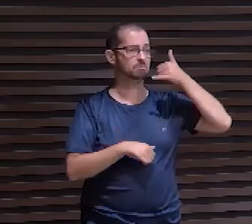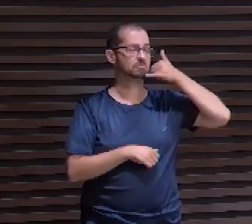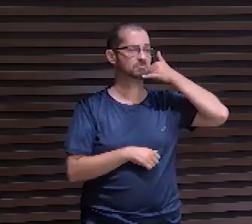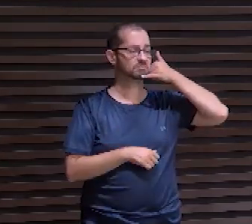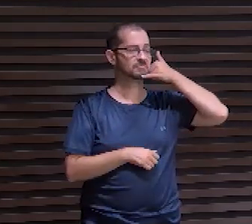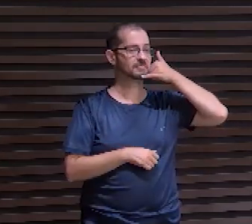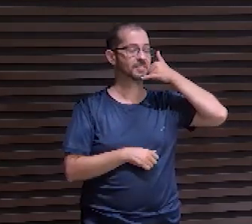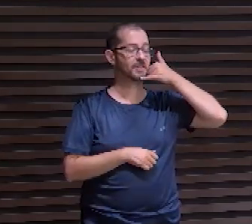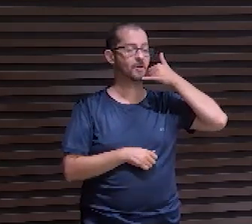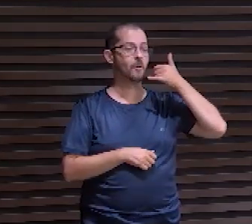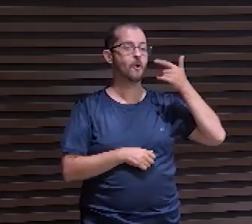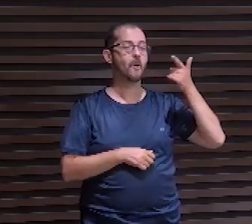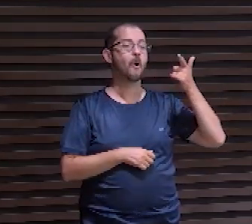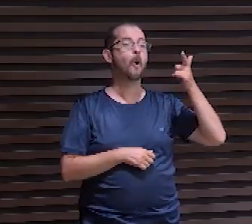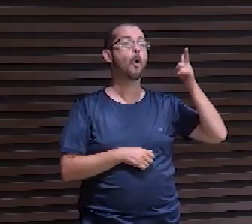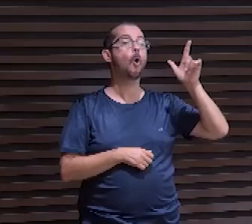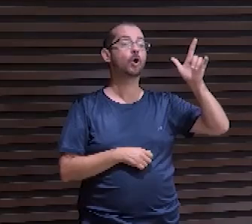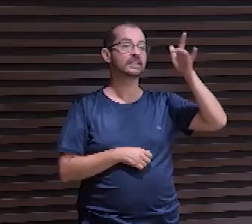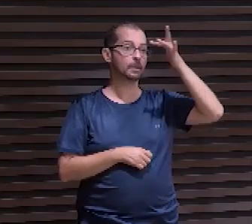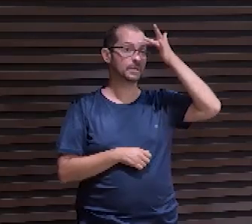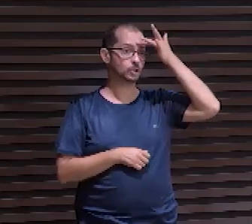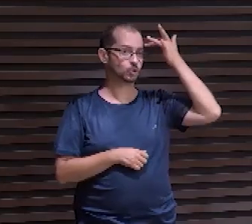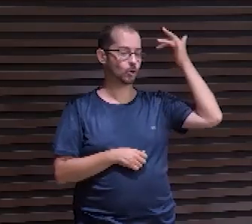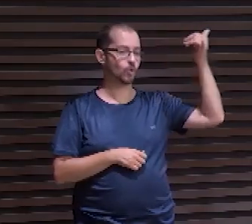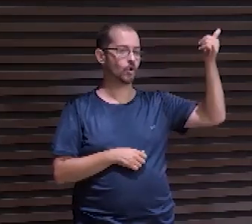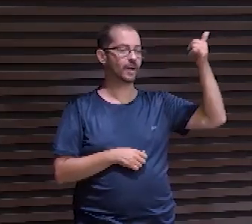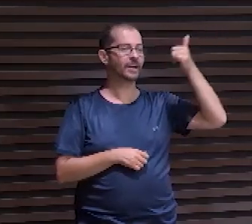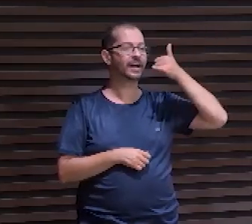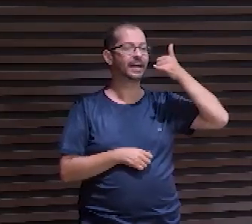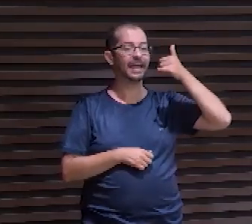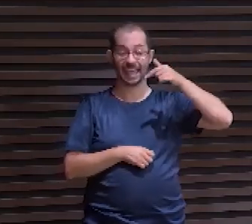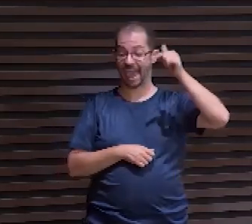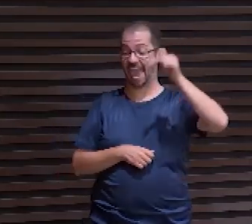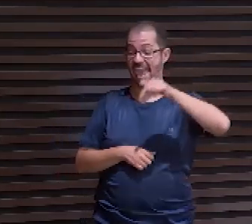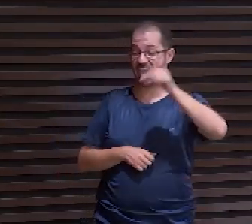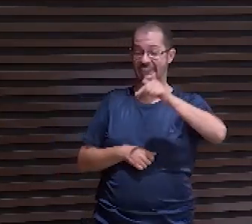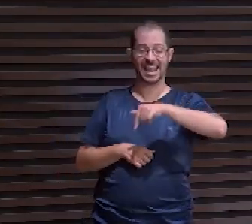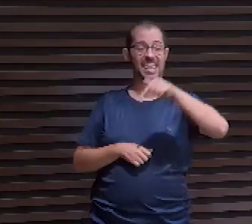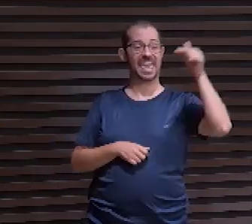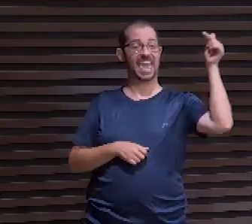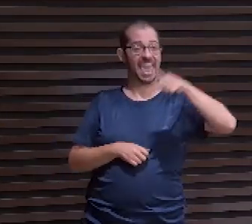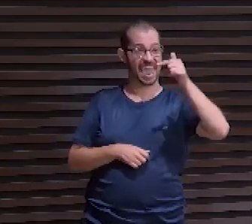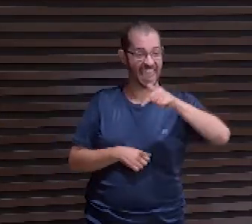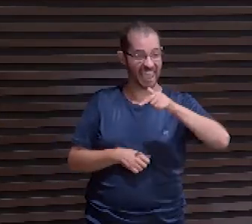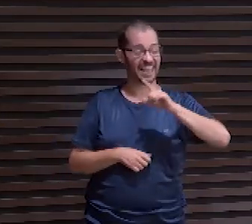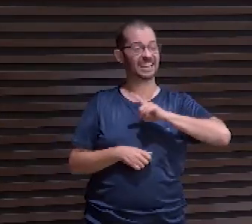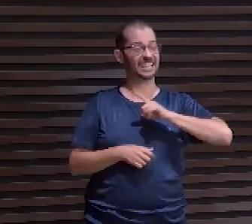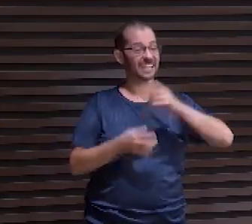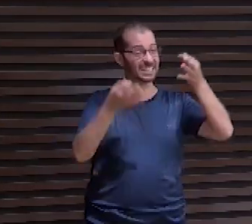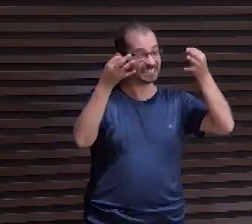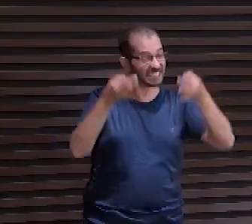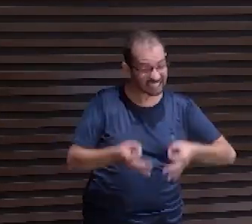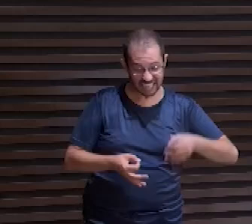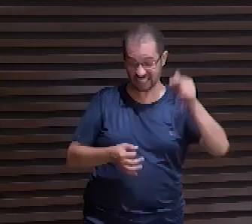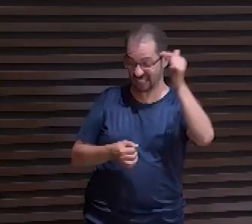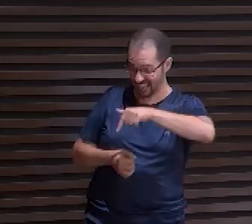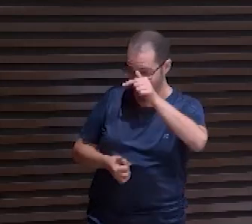Outra voz entrou na linha: é ele, telefonista, é ele, tenho certeza que é